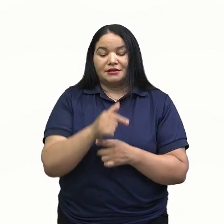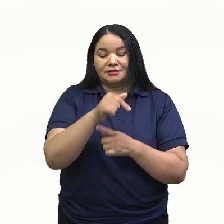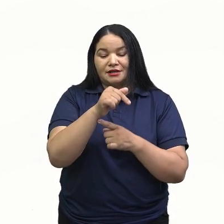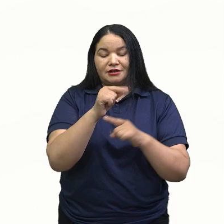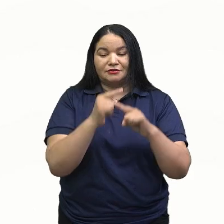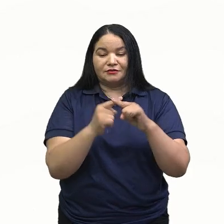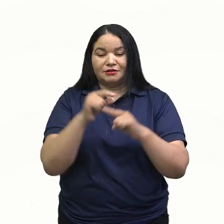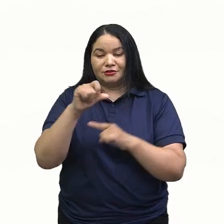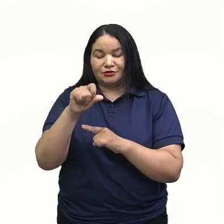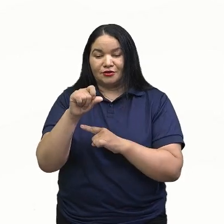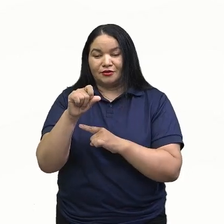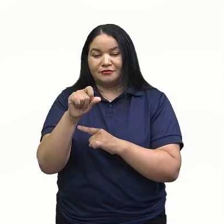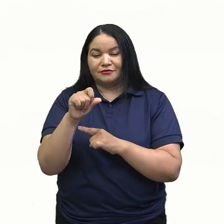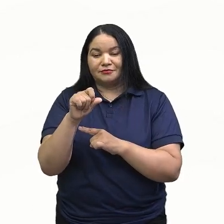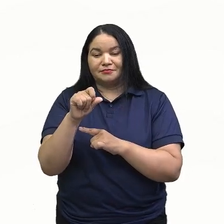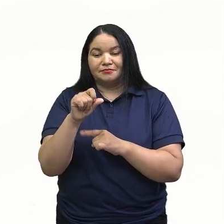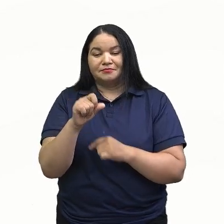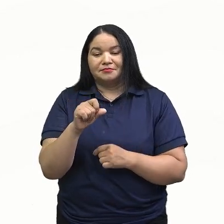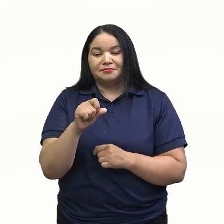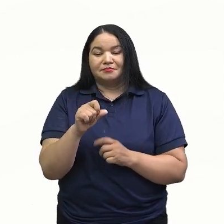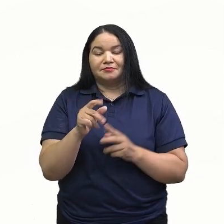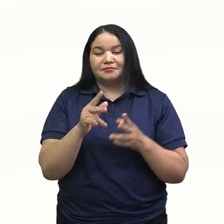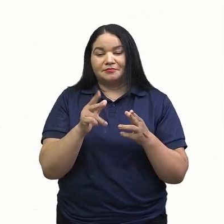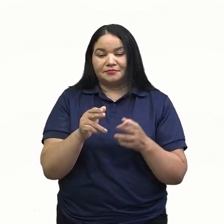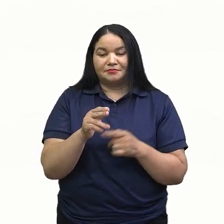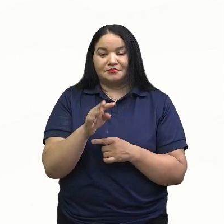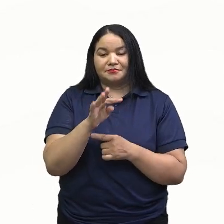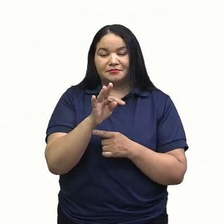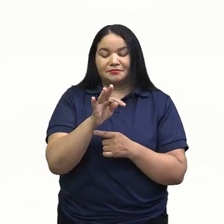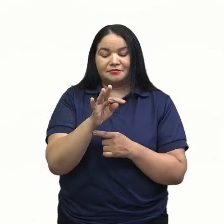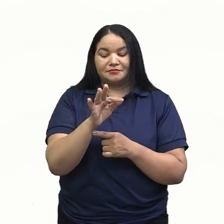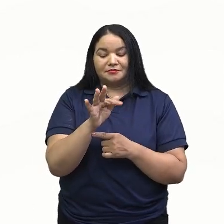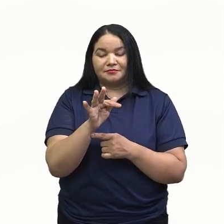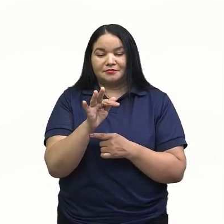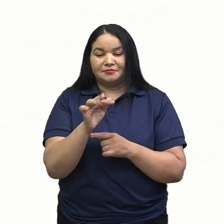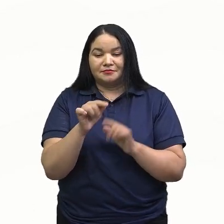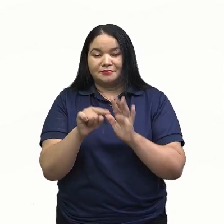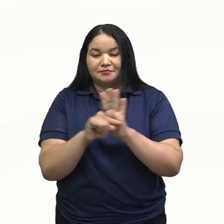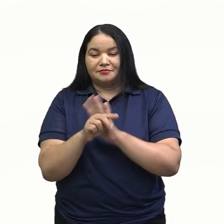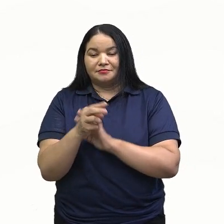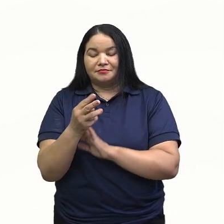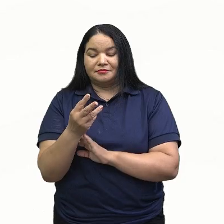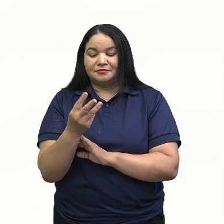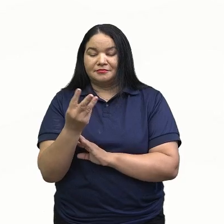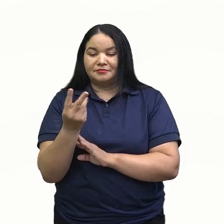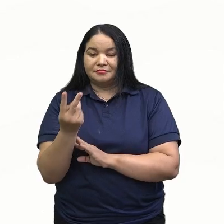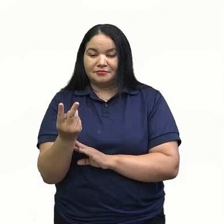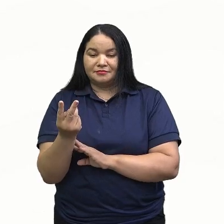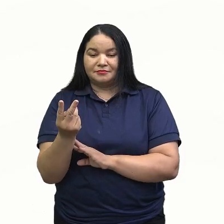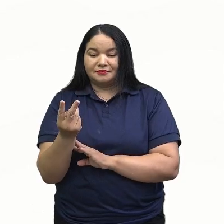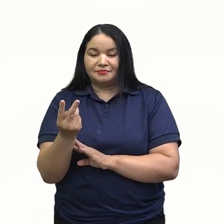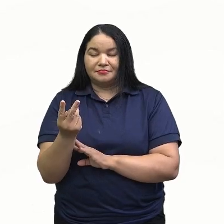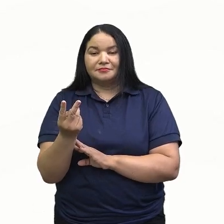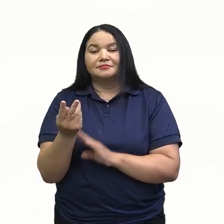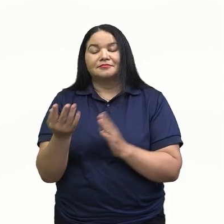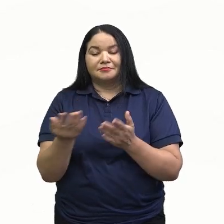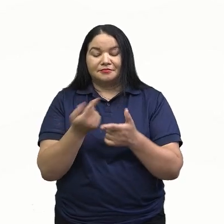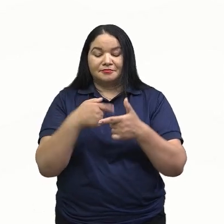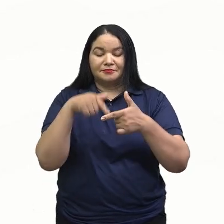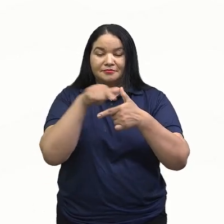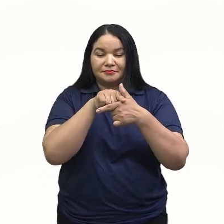9 vai ser igual TF menos 32. Aí, o que eu tenho?